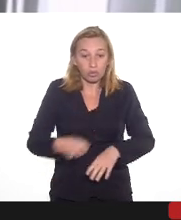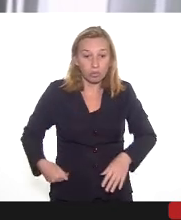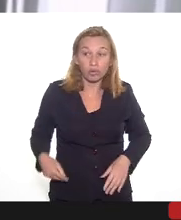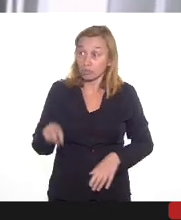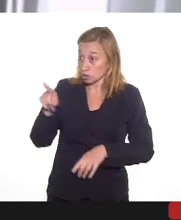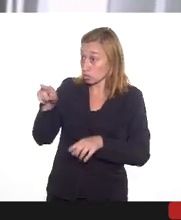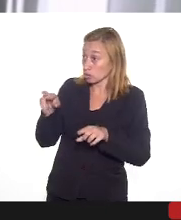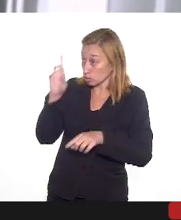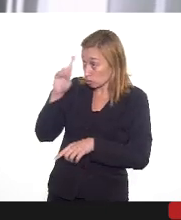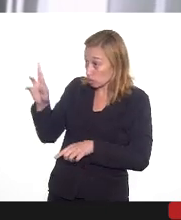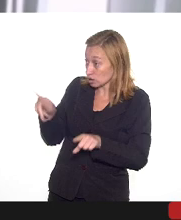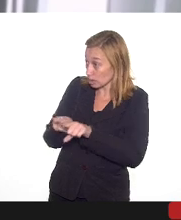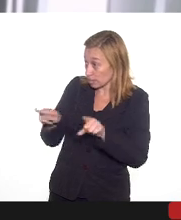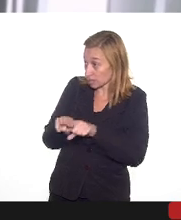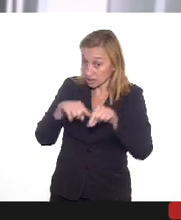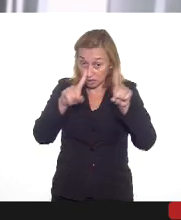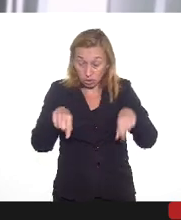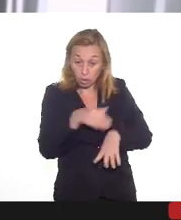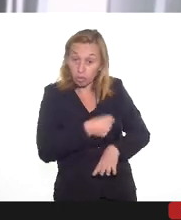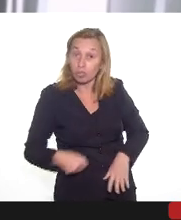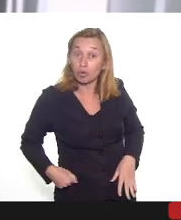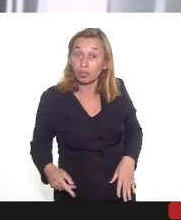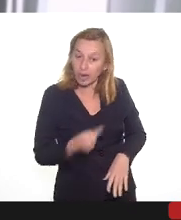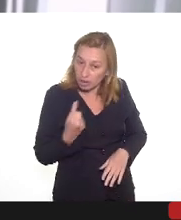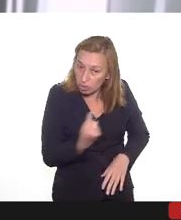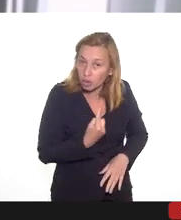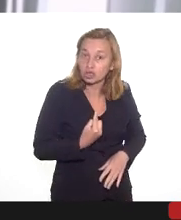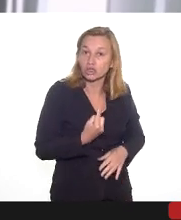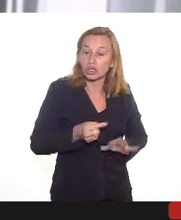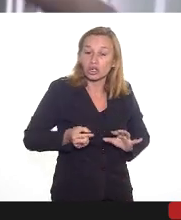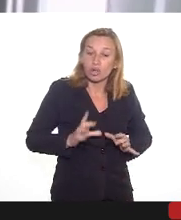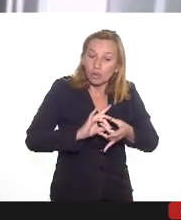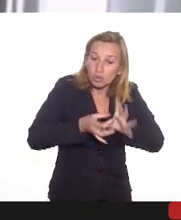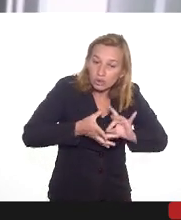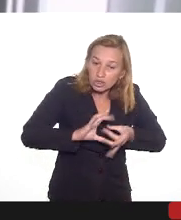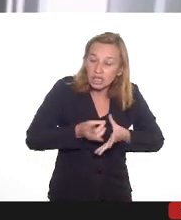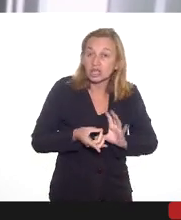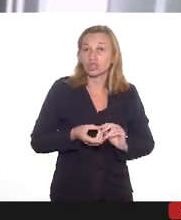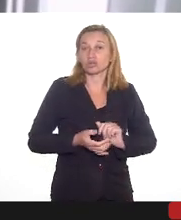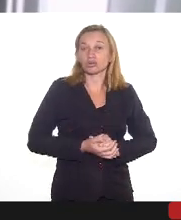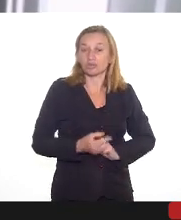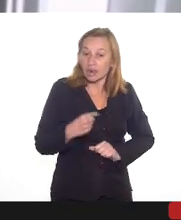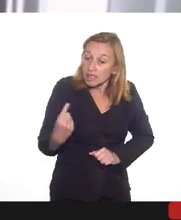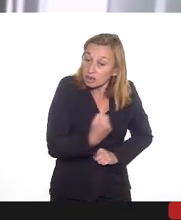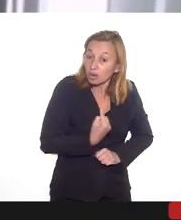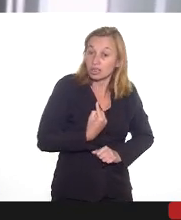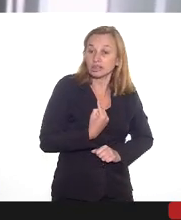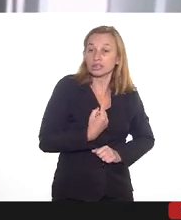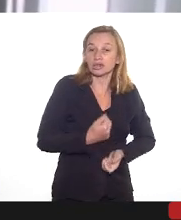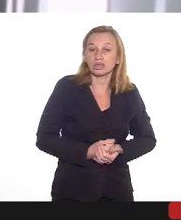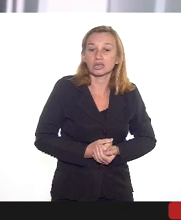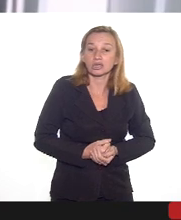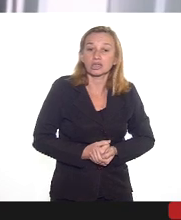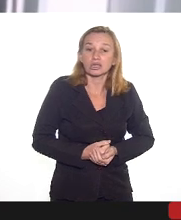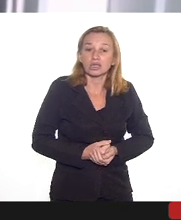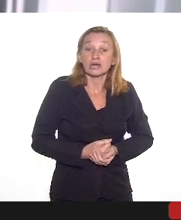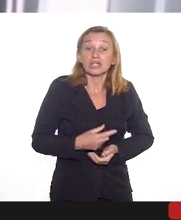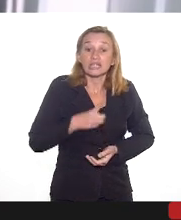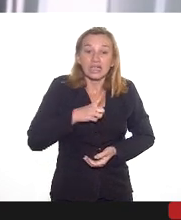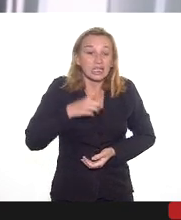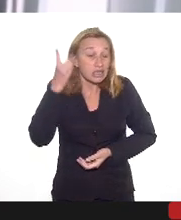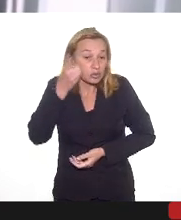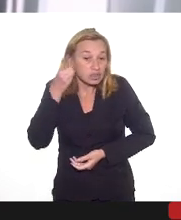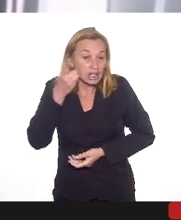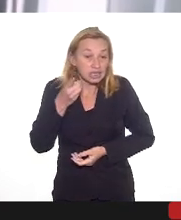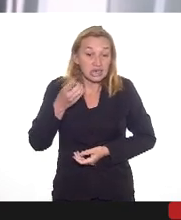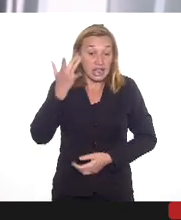Excelência também, servidor público. É um contexto adverso para nós. É um contexto tão adverso tão adverso que tem deputado que se acha